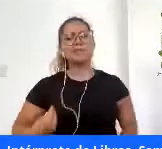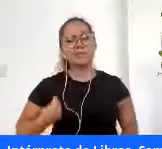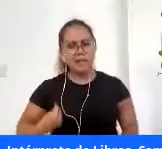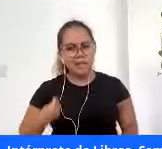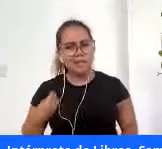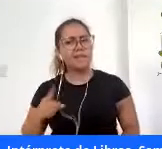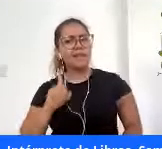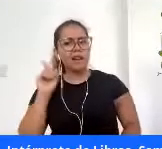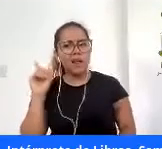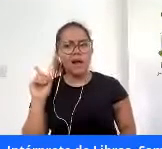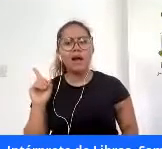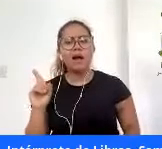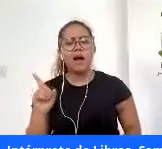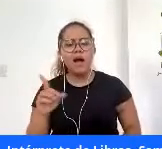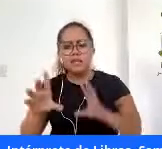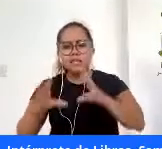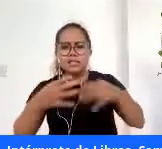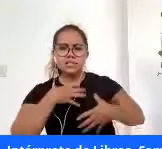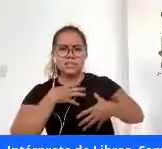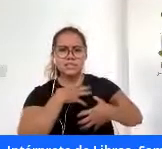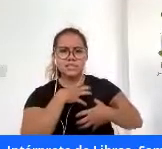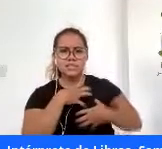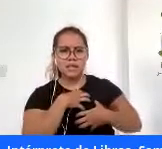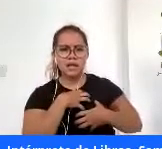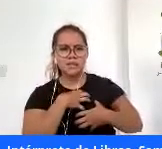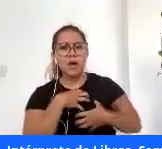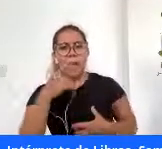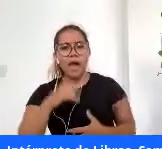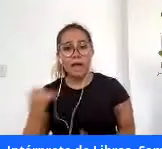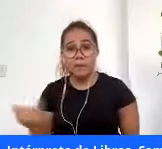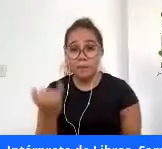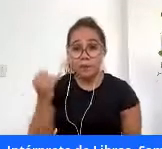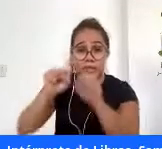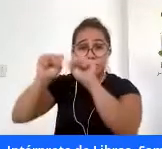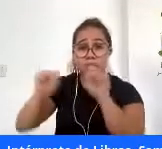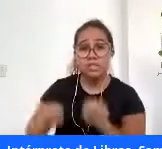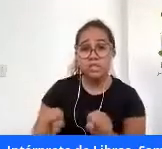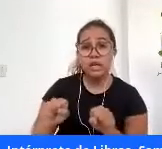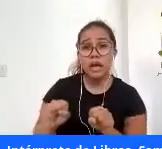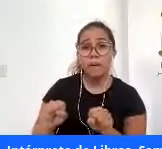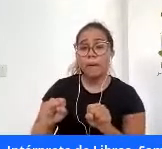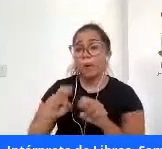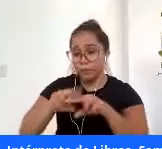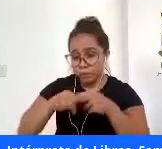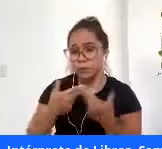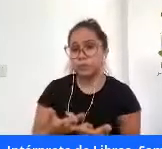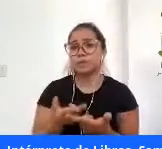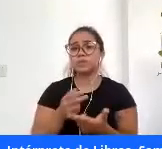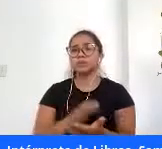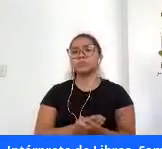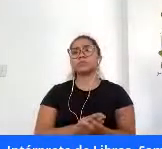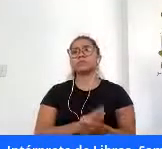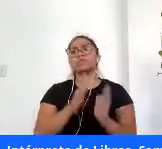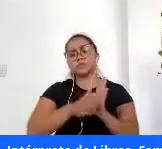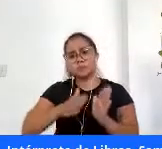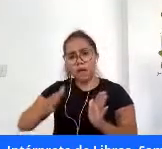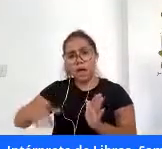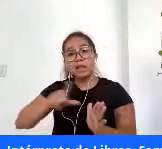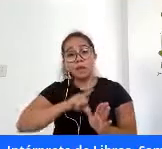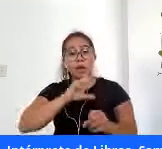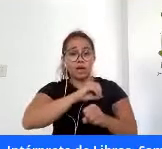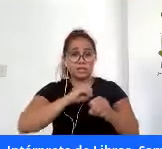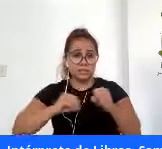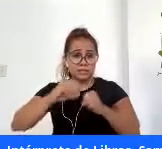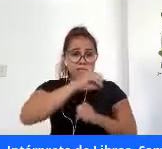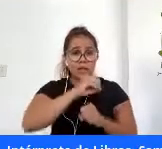com sensações, enfim, é muito importante esse órgão, esse sistema, justamente nesse processo. E aí, essas células, né, elas vão